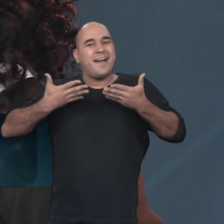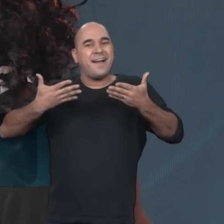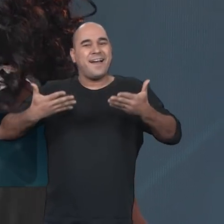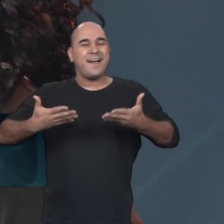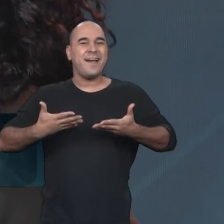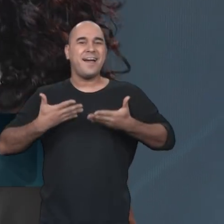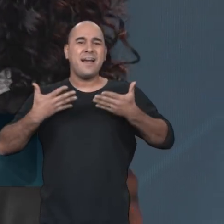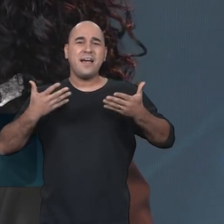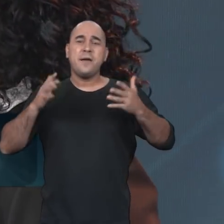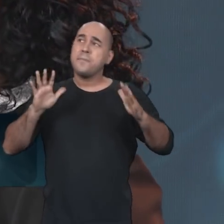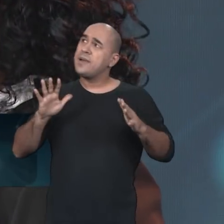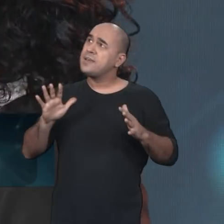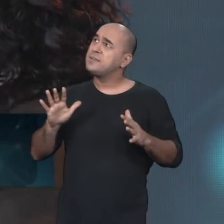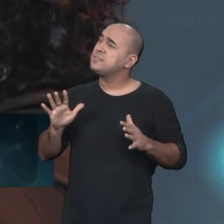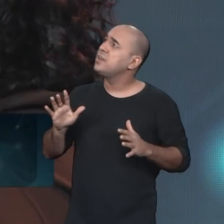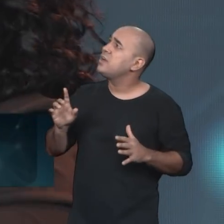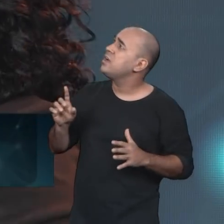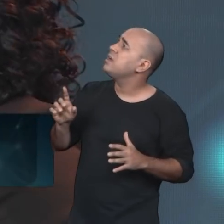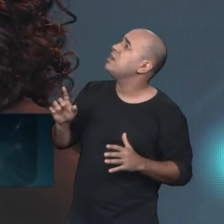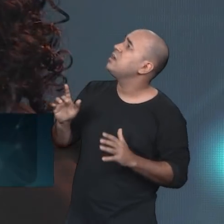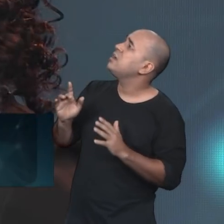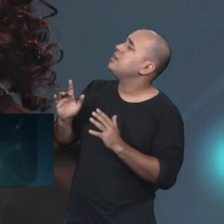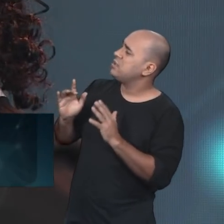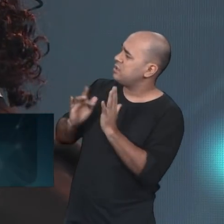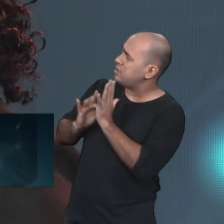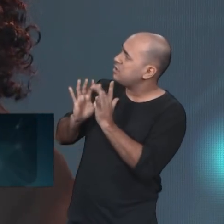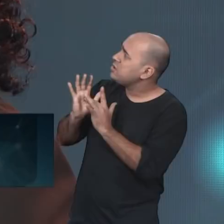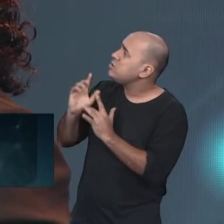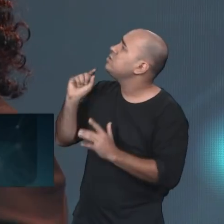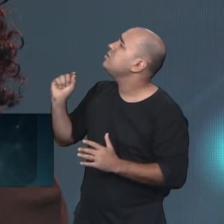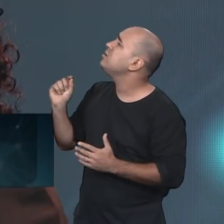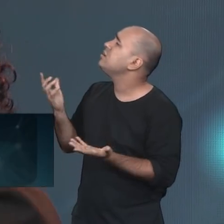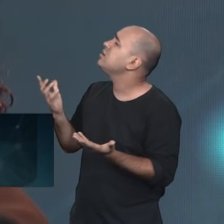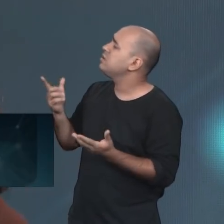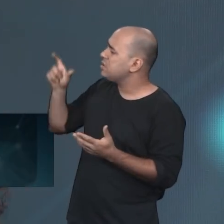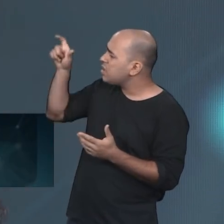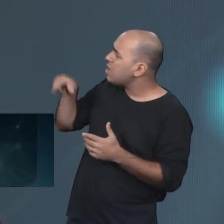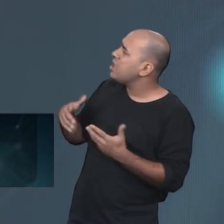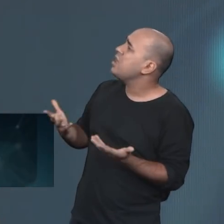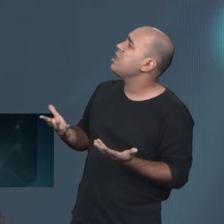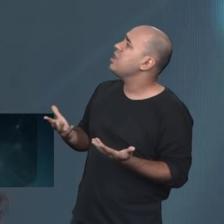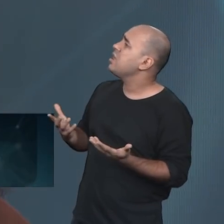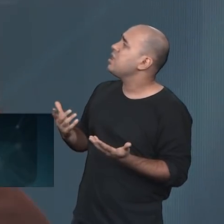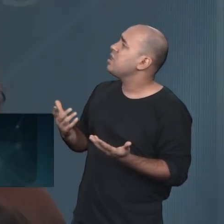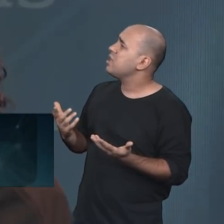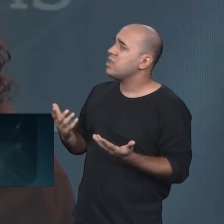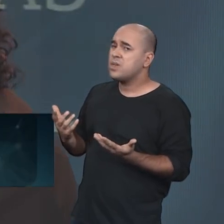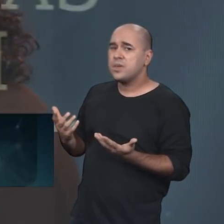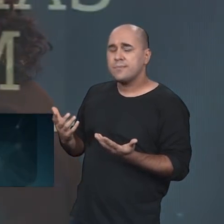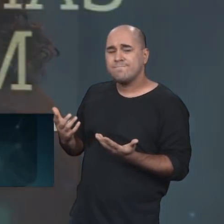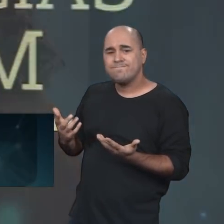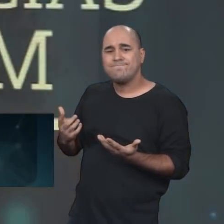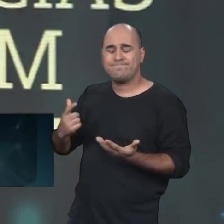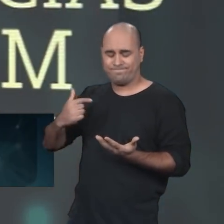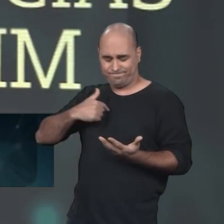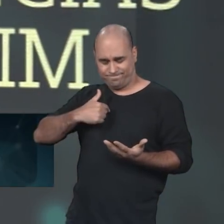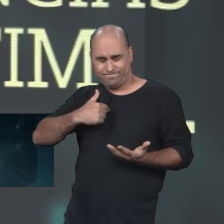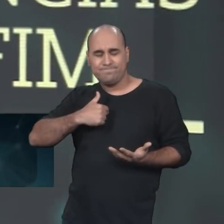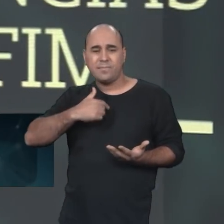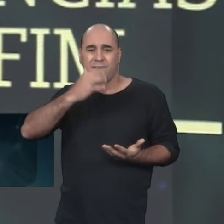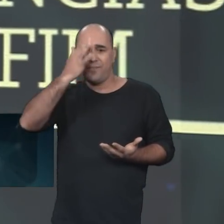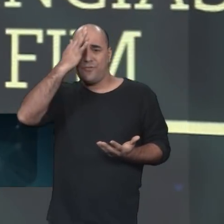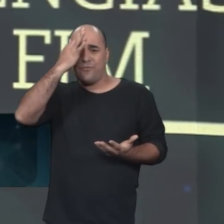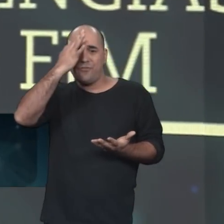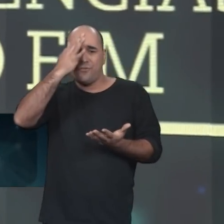conhecemos e perguntamos: quem és tu? Que pequena fé nós